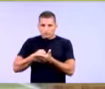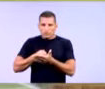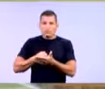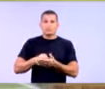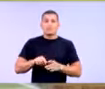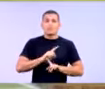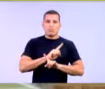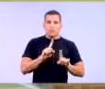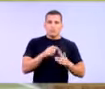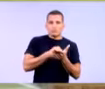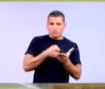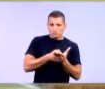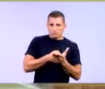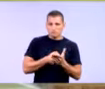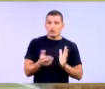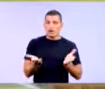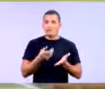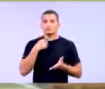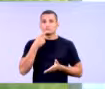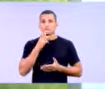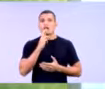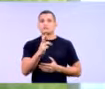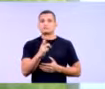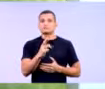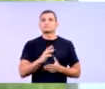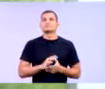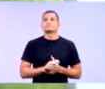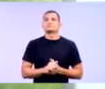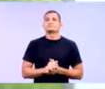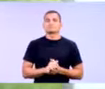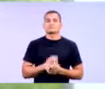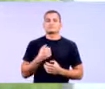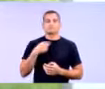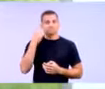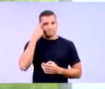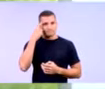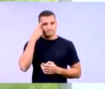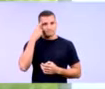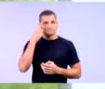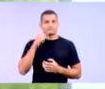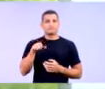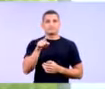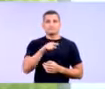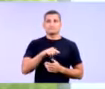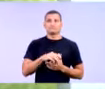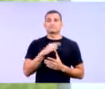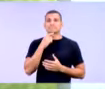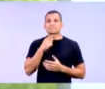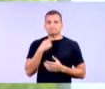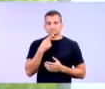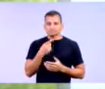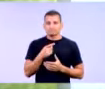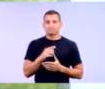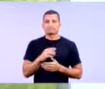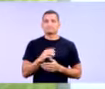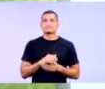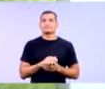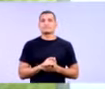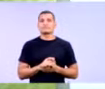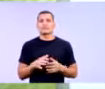agora a gente vai tirar essa dúvida, né, professora? Sim, né? Eu imaginei, né, que vocês tiveram bastante dúvida aí, com uma